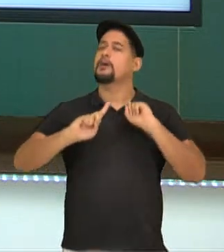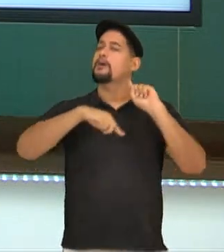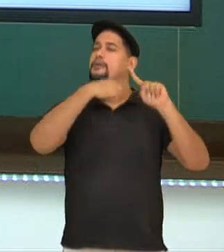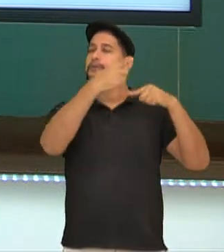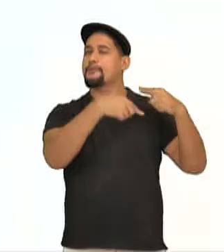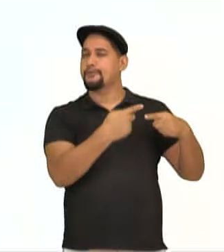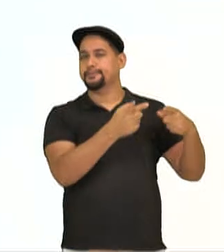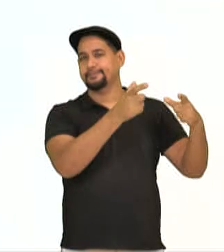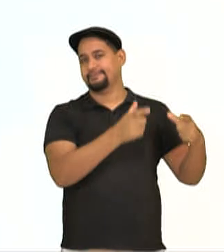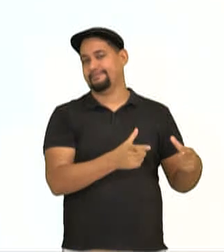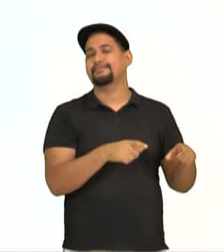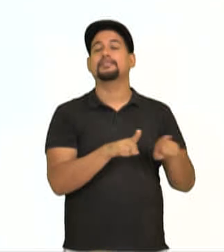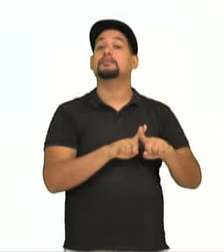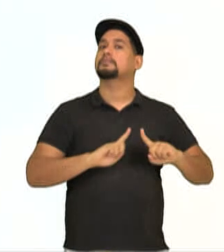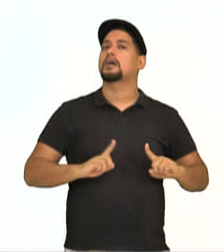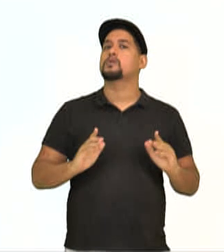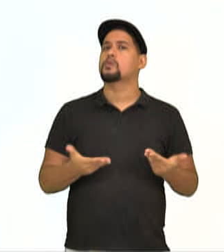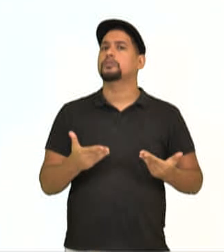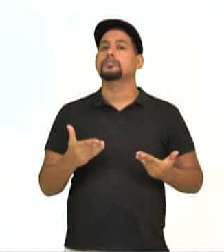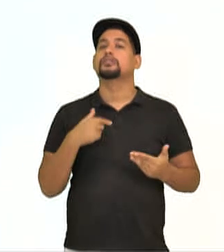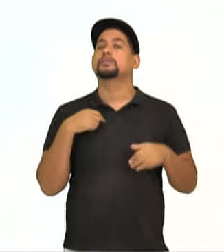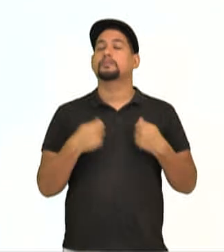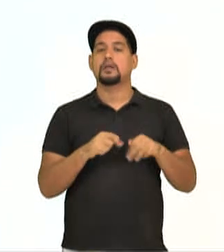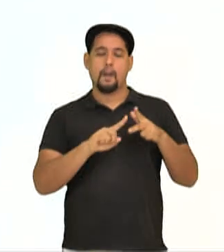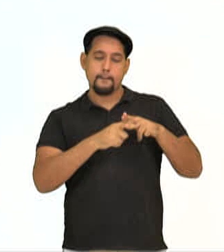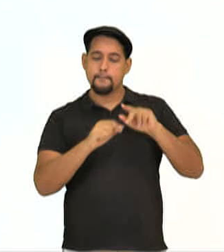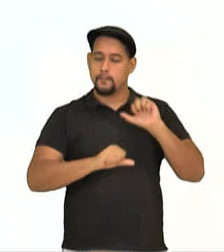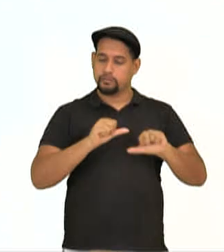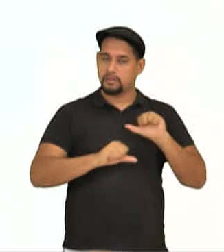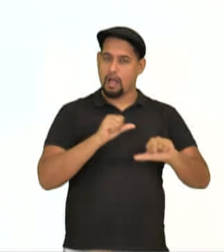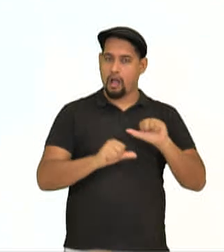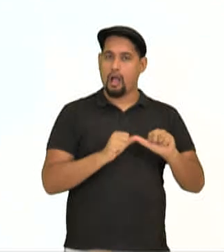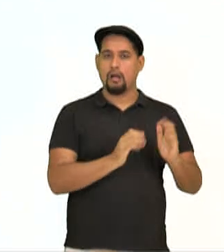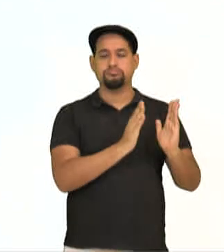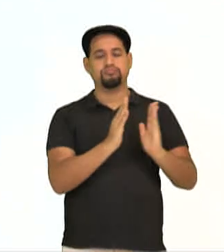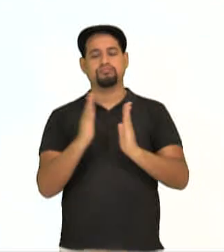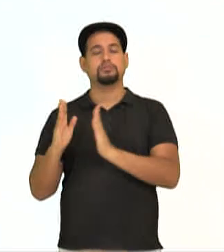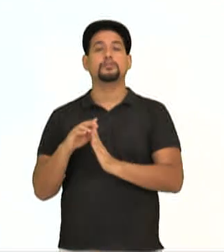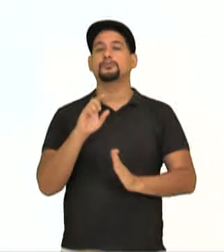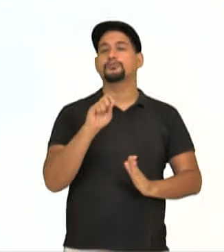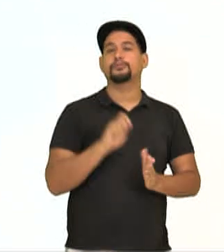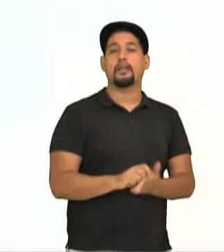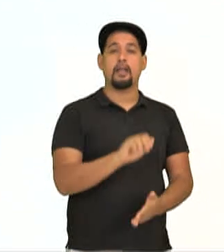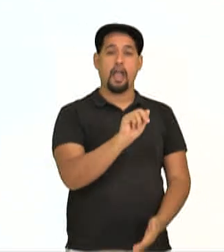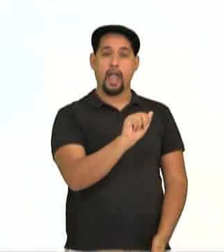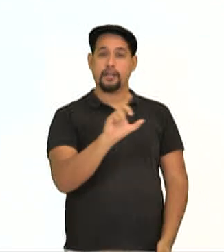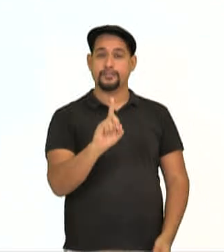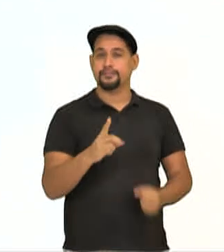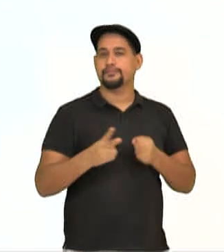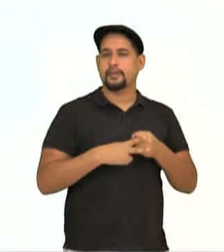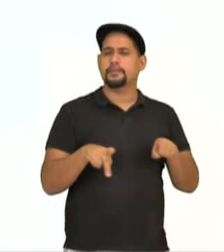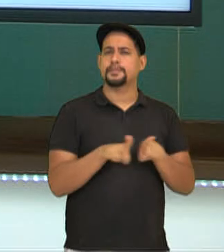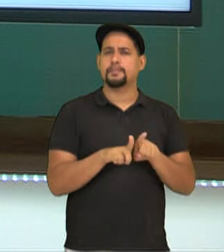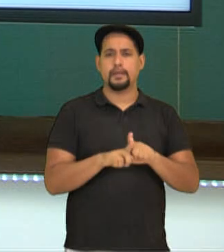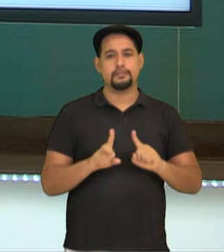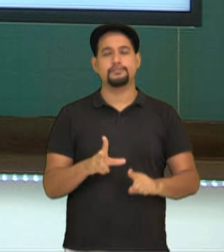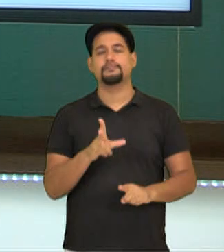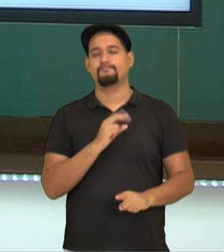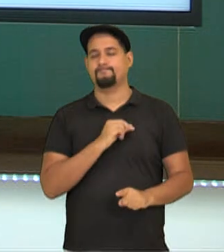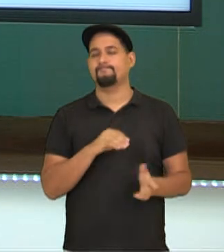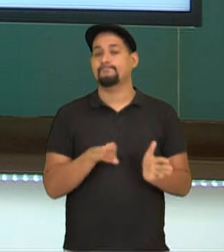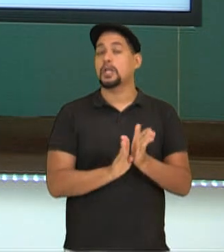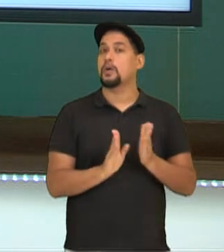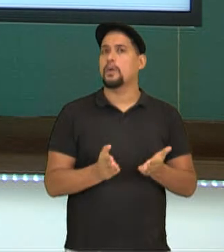outro momento. Então nós vamos ter o que modifica a classe dos advérbios.